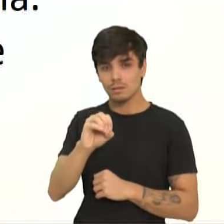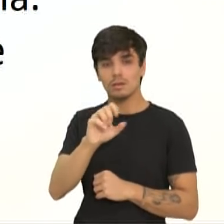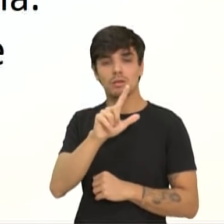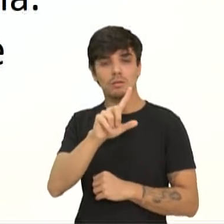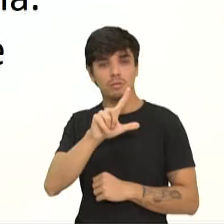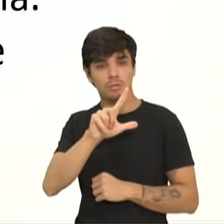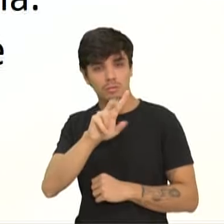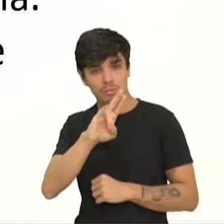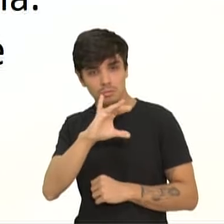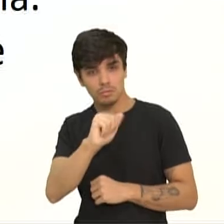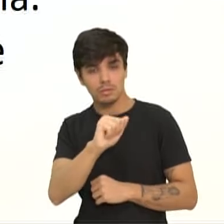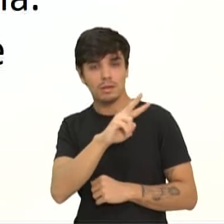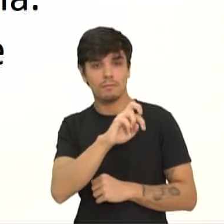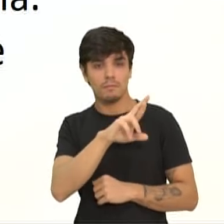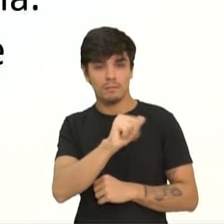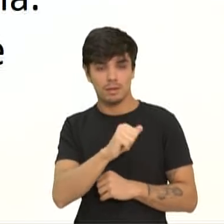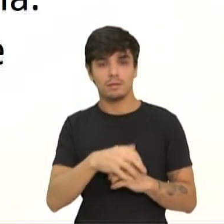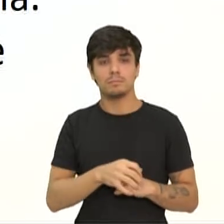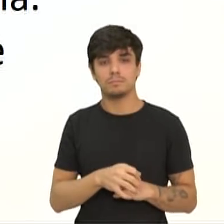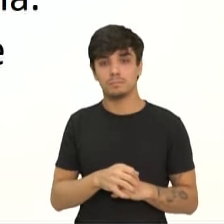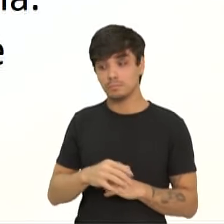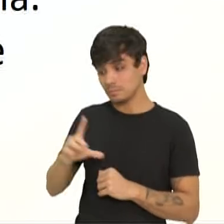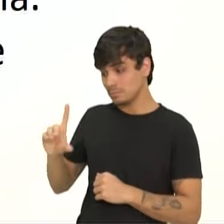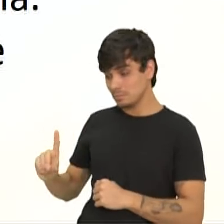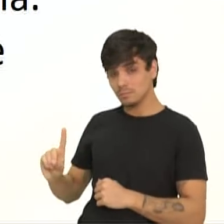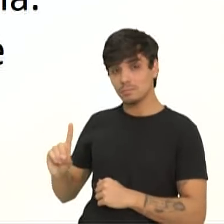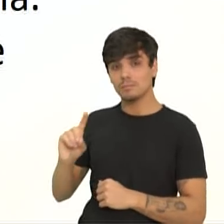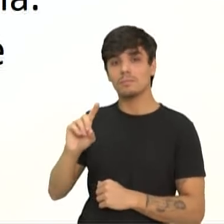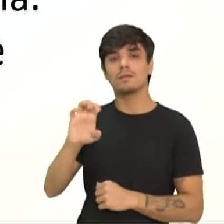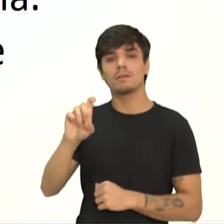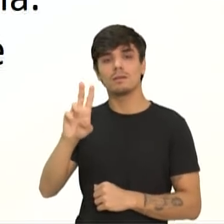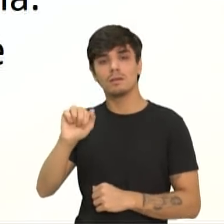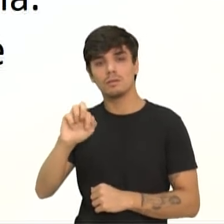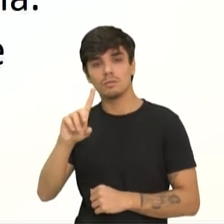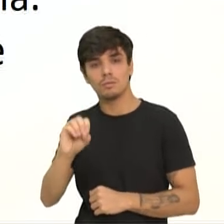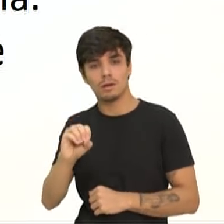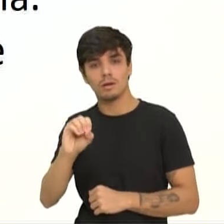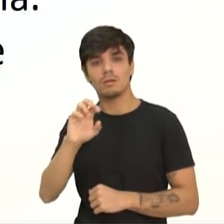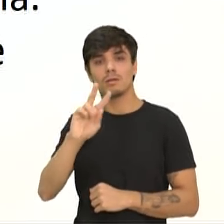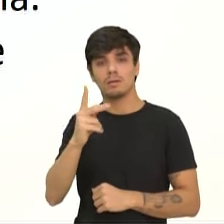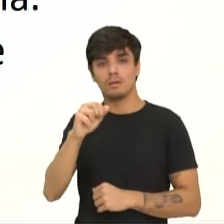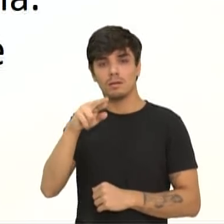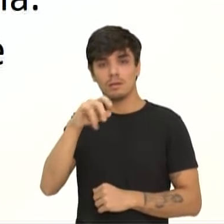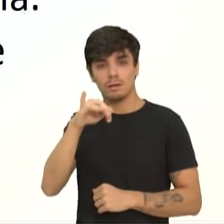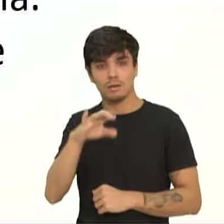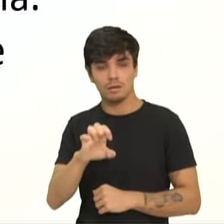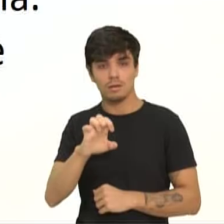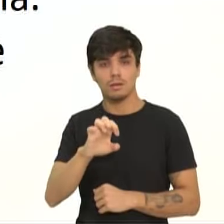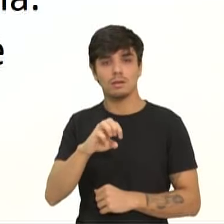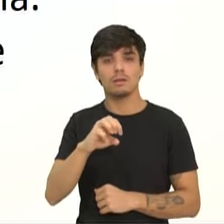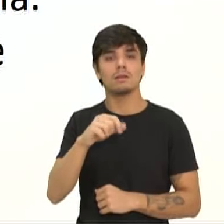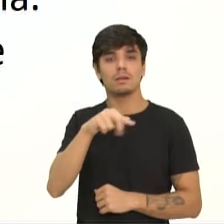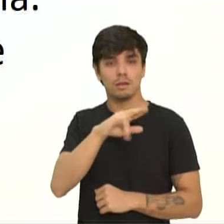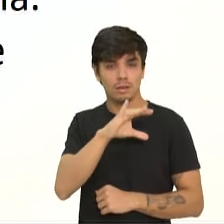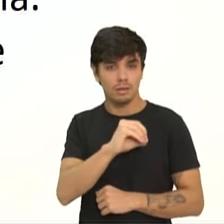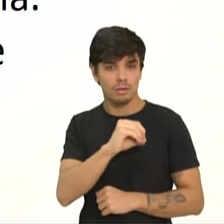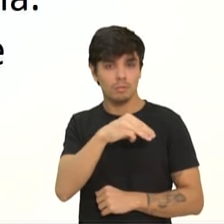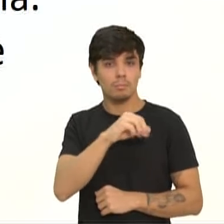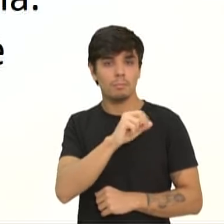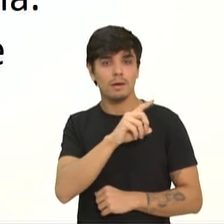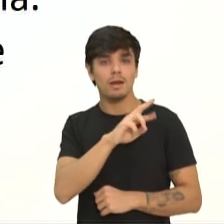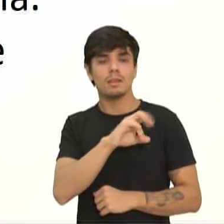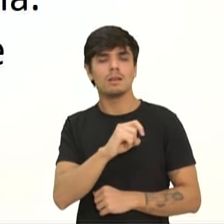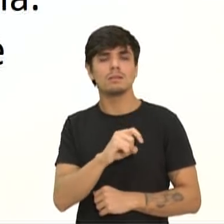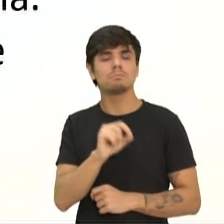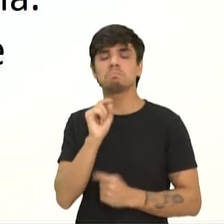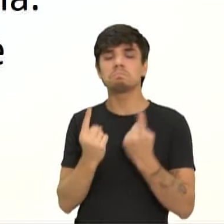Lúcia. Letra D: Eduardo, Henrique, Kiko, padrinho e madrinha. E aí,